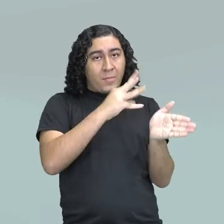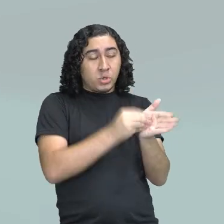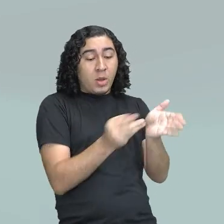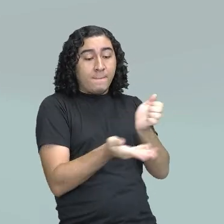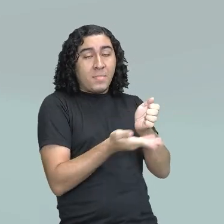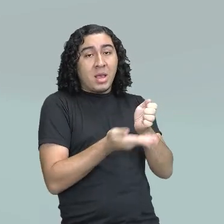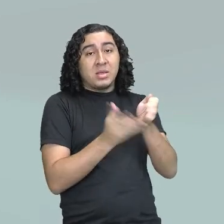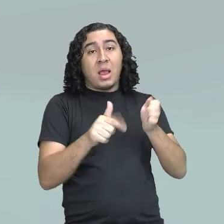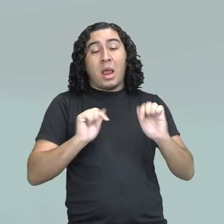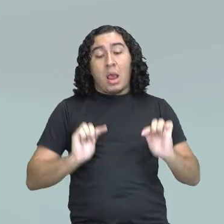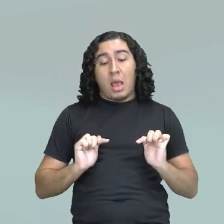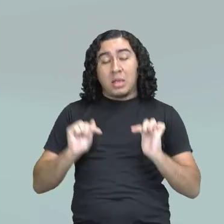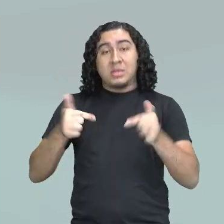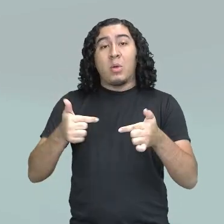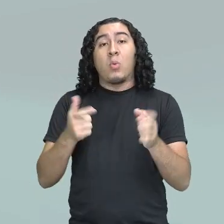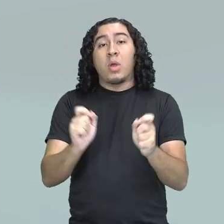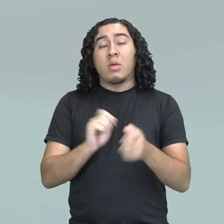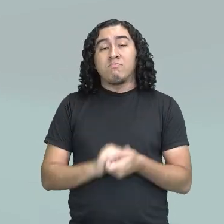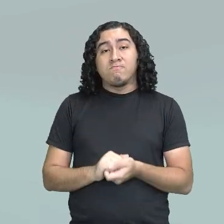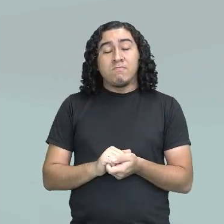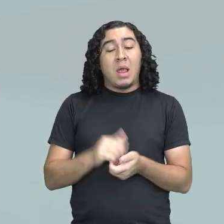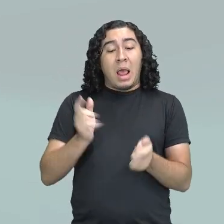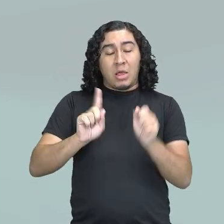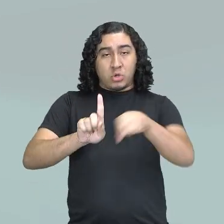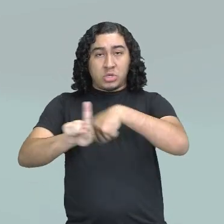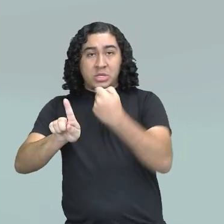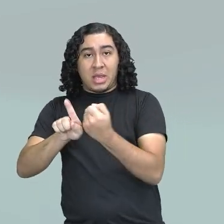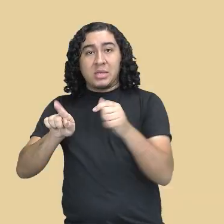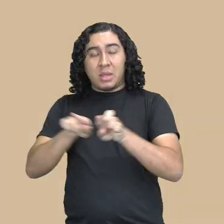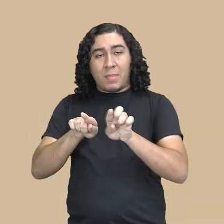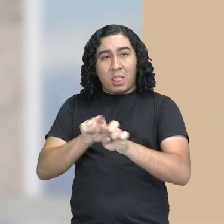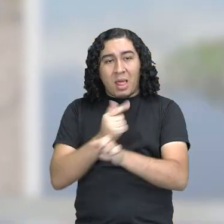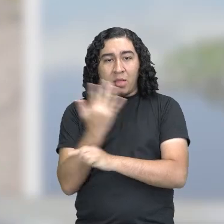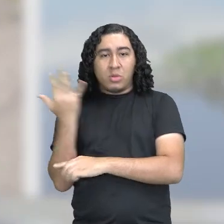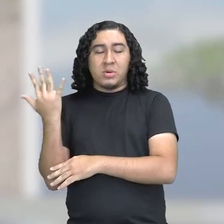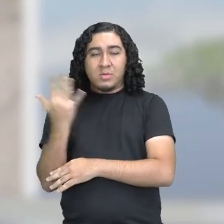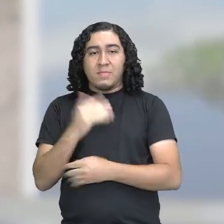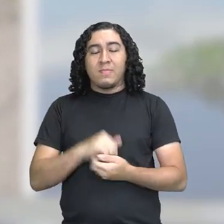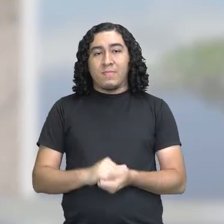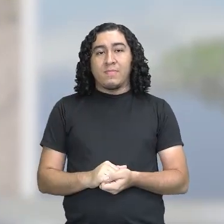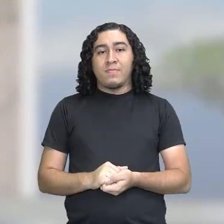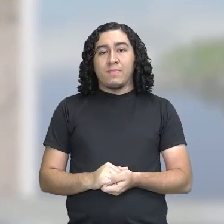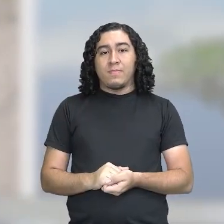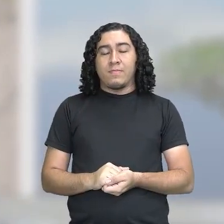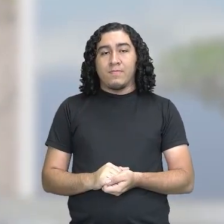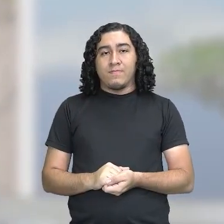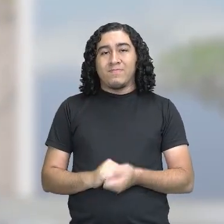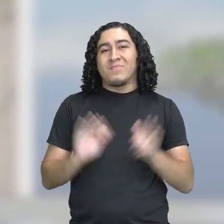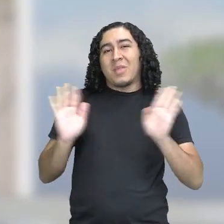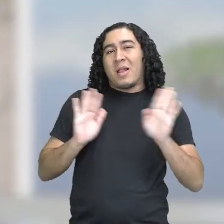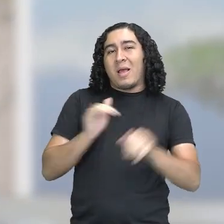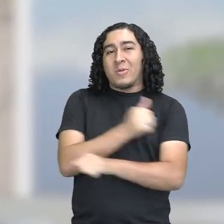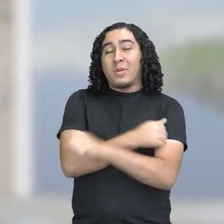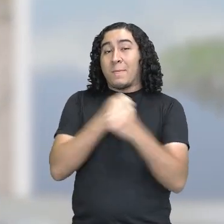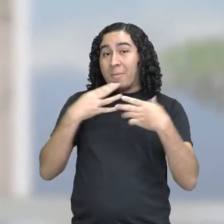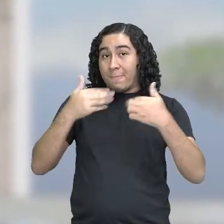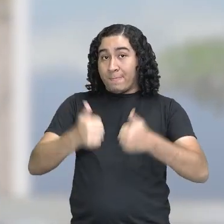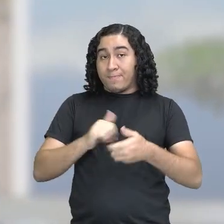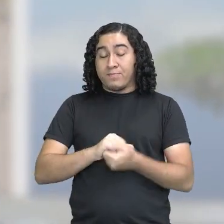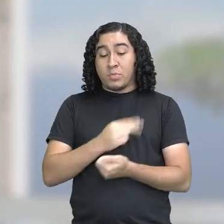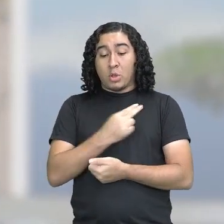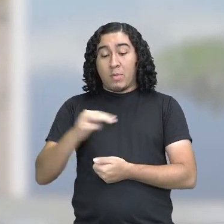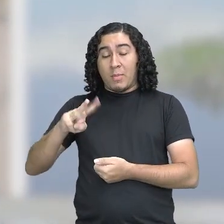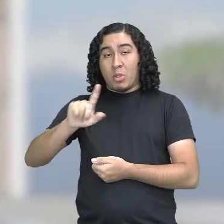são ações que integrem a sociedade e a natureza. Olá, alunos, tudo bem? Eu sou a professora